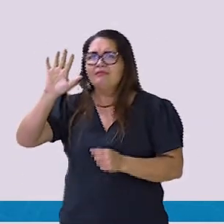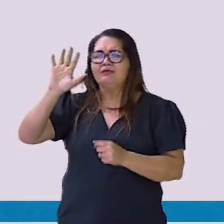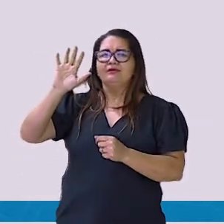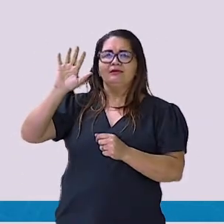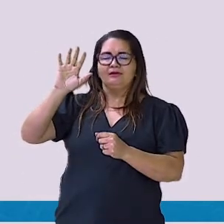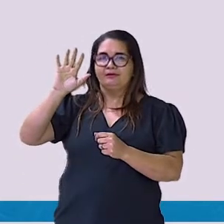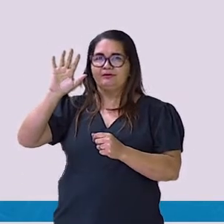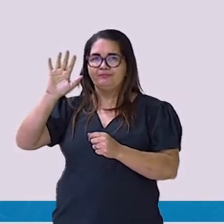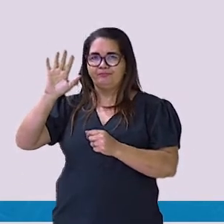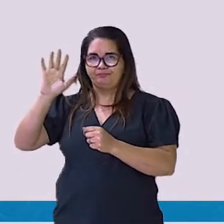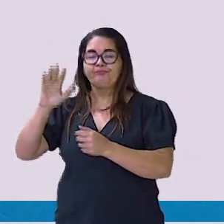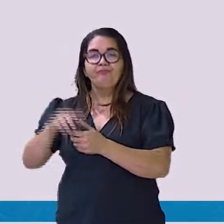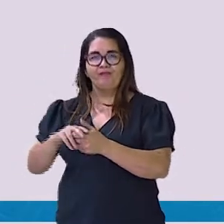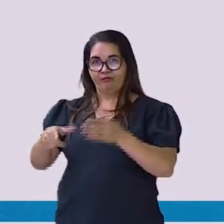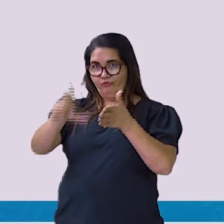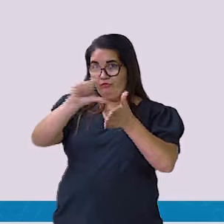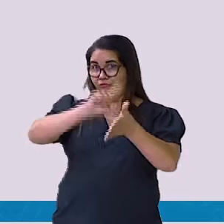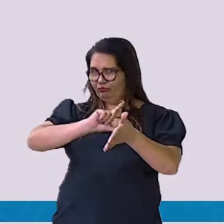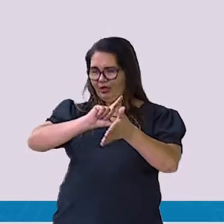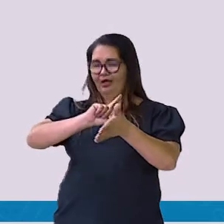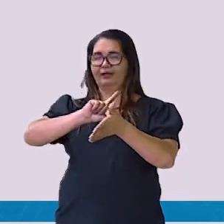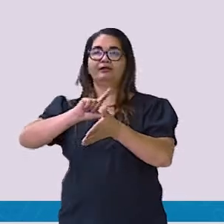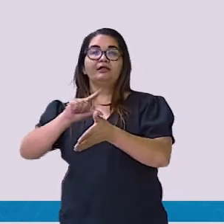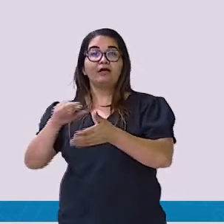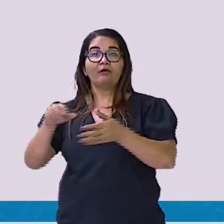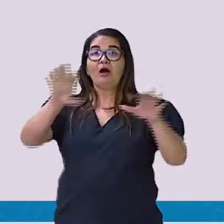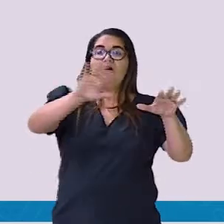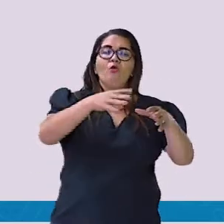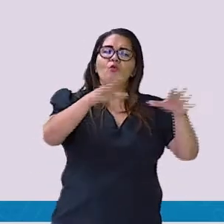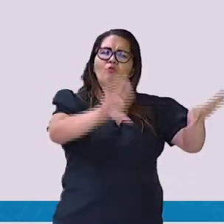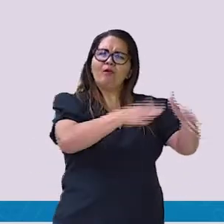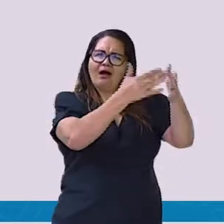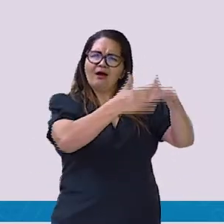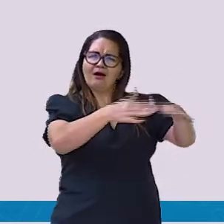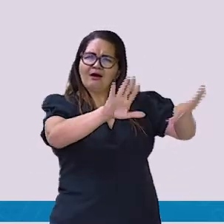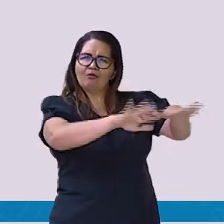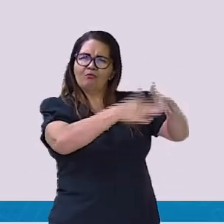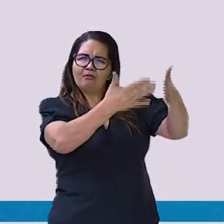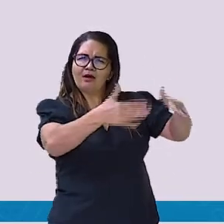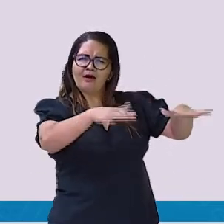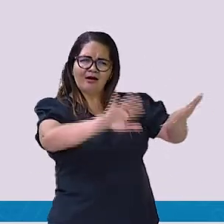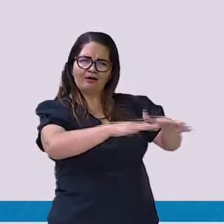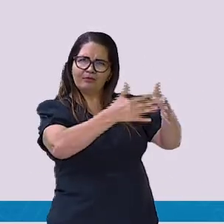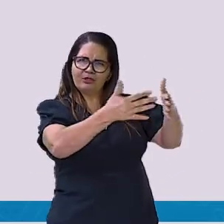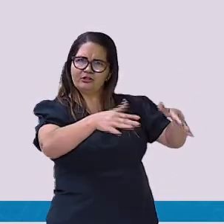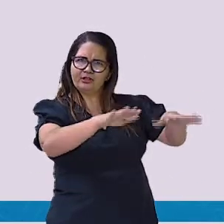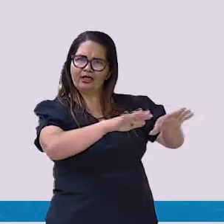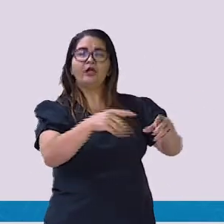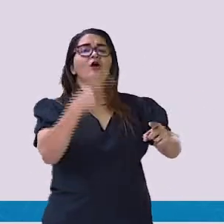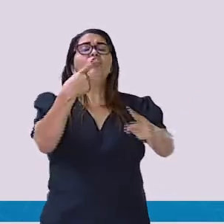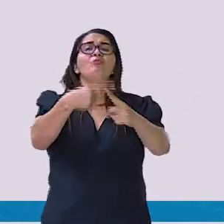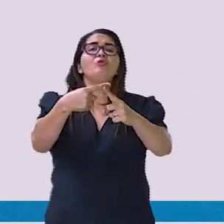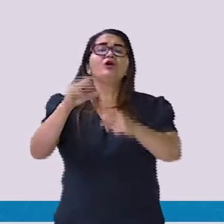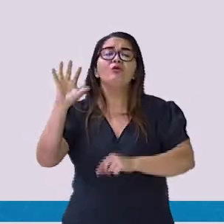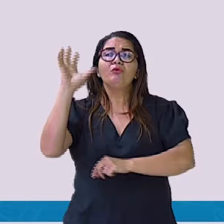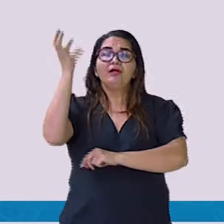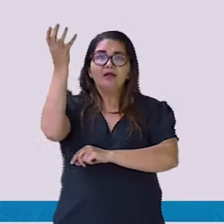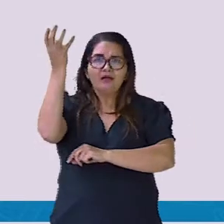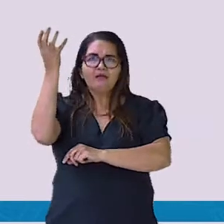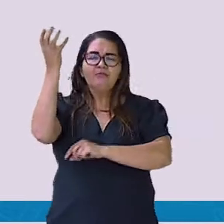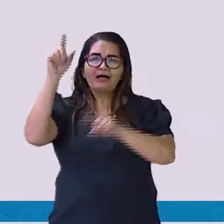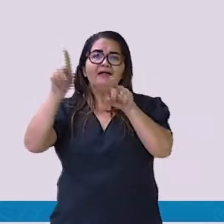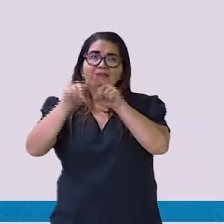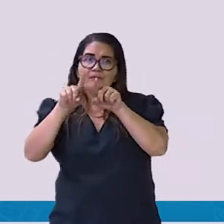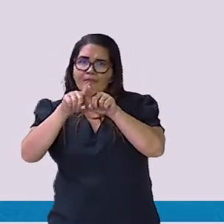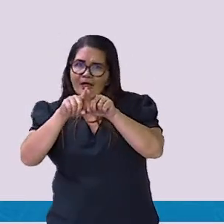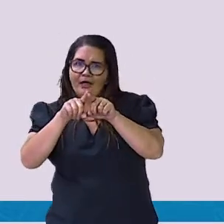Vamos voltar aqui. O mar Mediterrâneo está por aqui, certo? E aí você vai falar assim, peraí, Eliane, olha aqui, ó, o